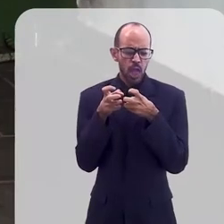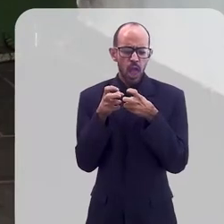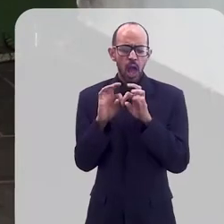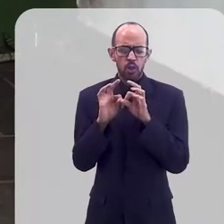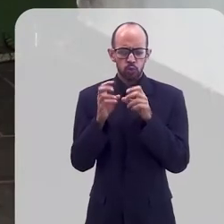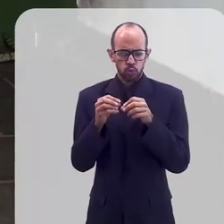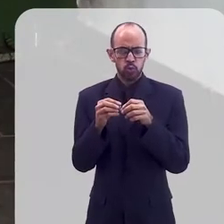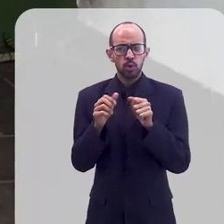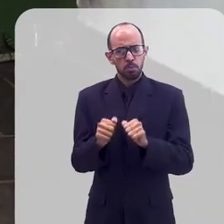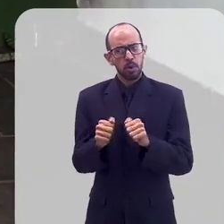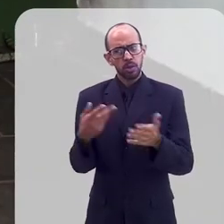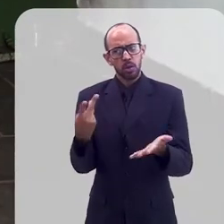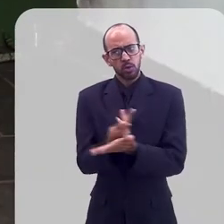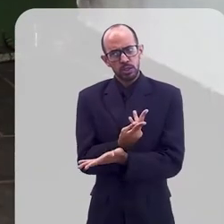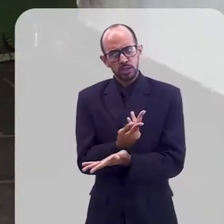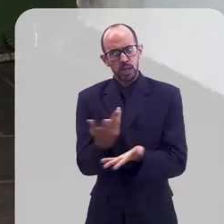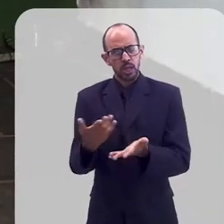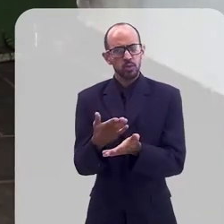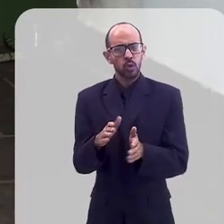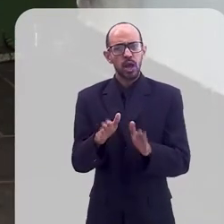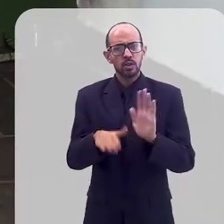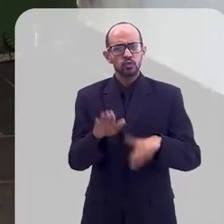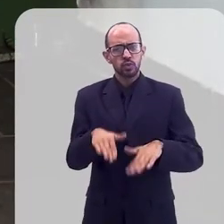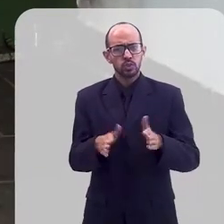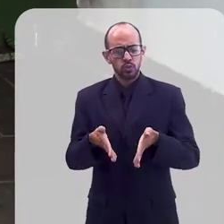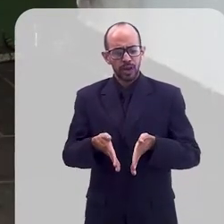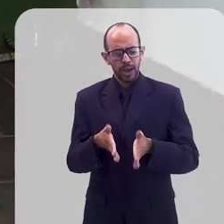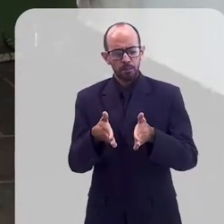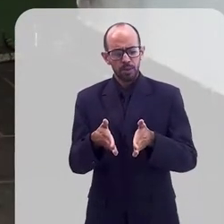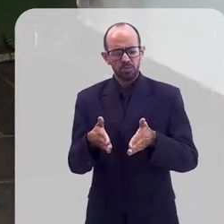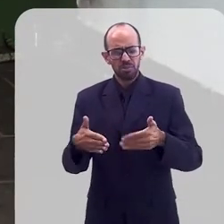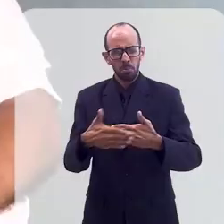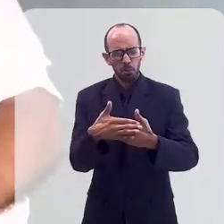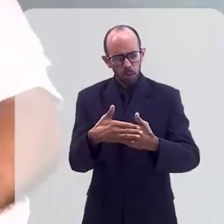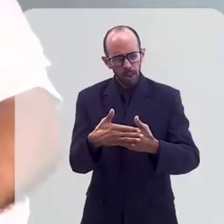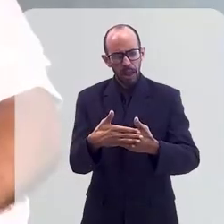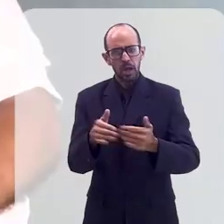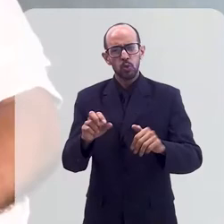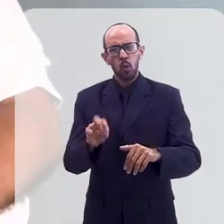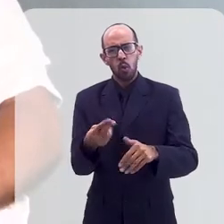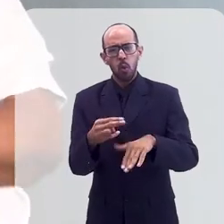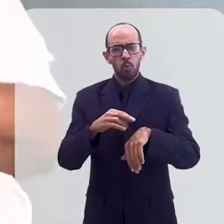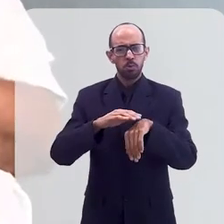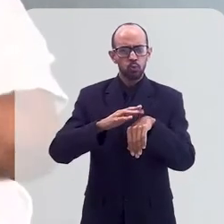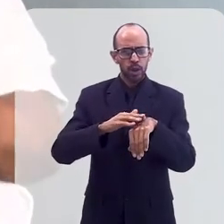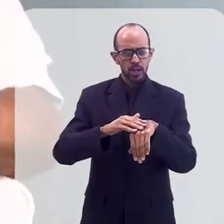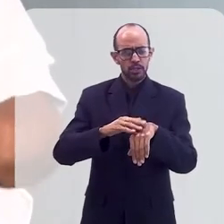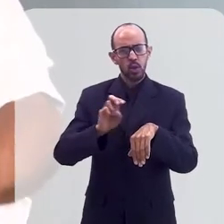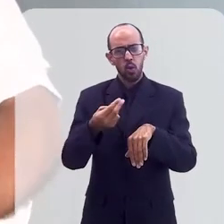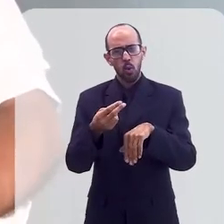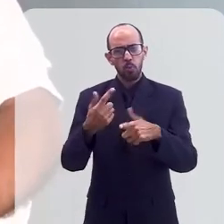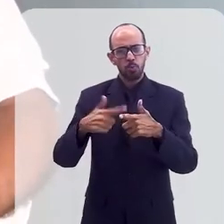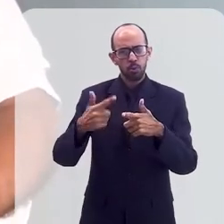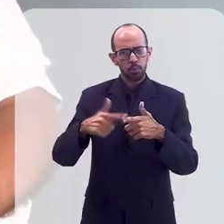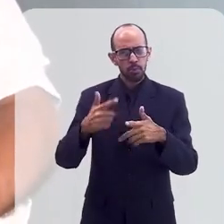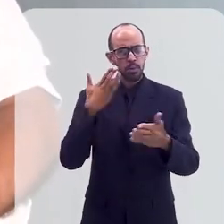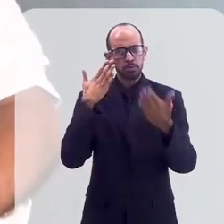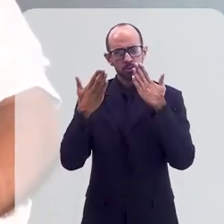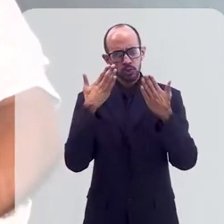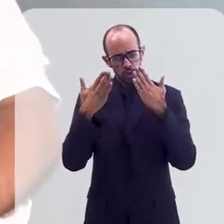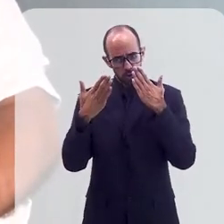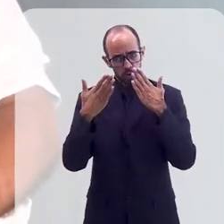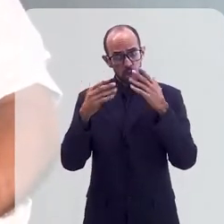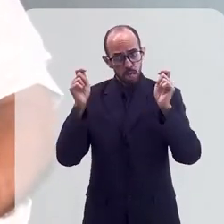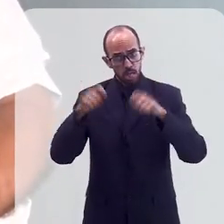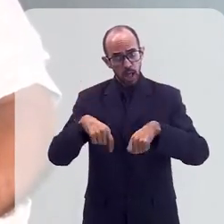as possíveis causas, né, dos seus caminhos fechados, da sua doença, né, do seu psicológico abalado, ele consegue